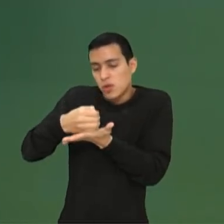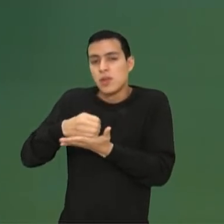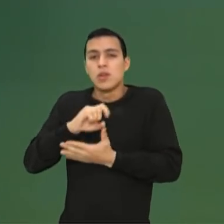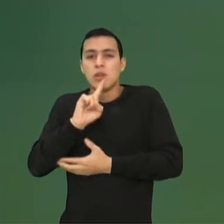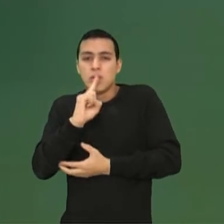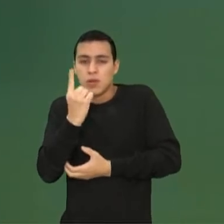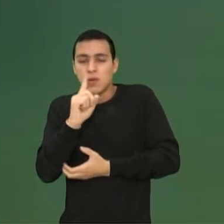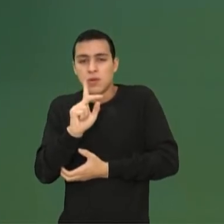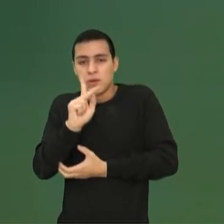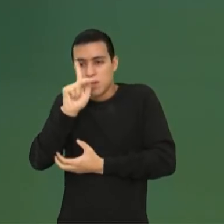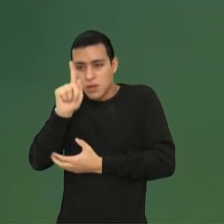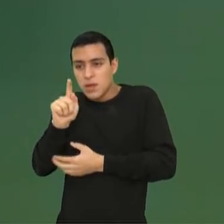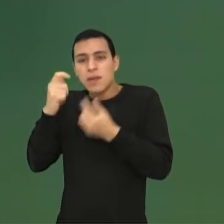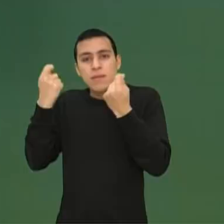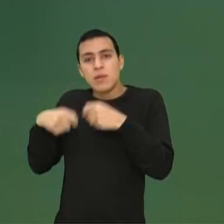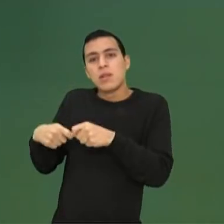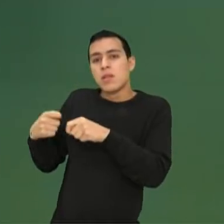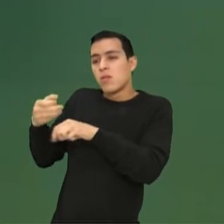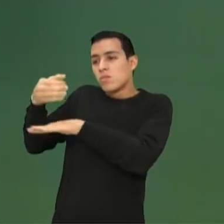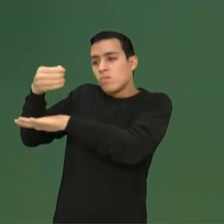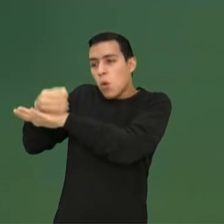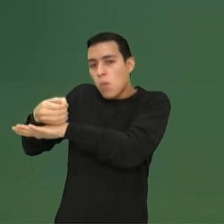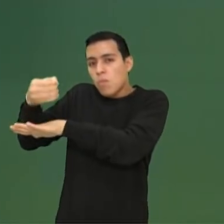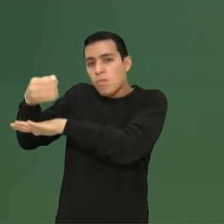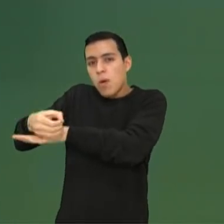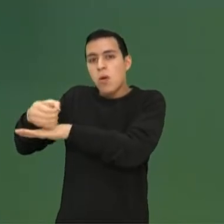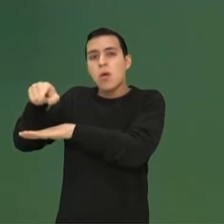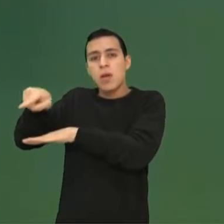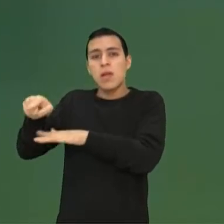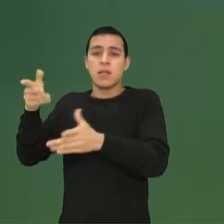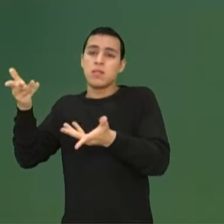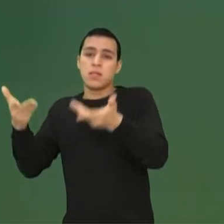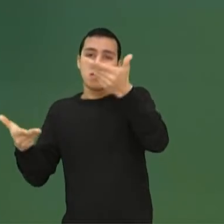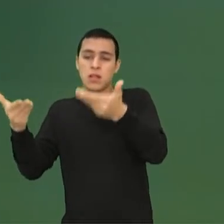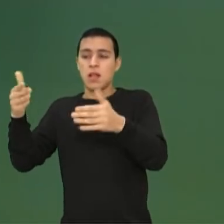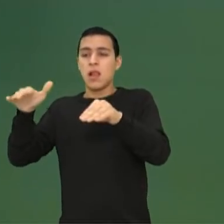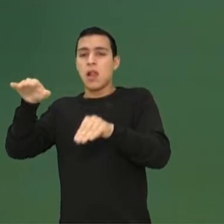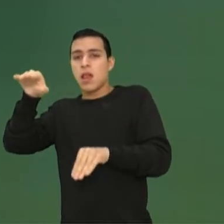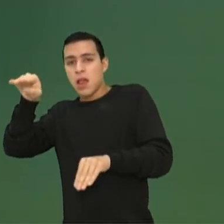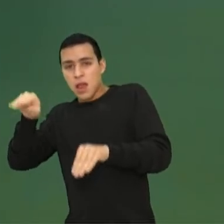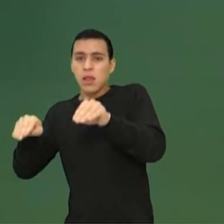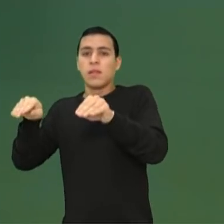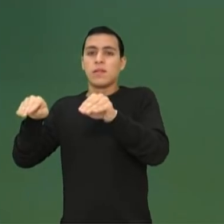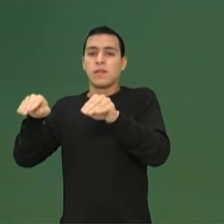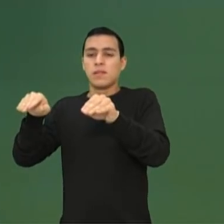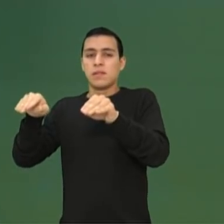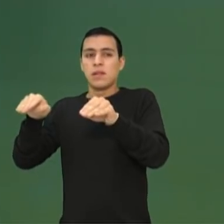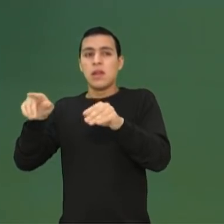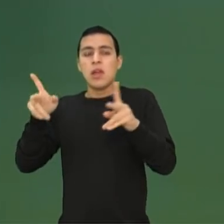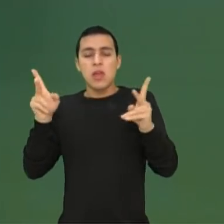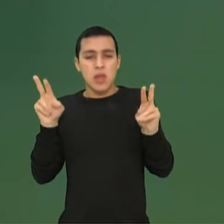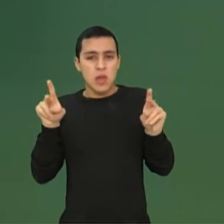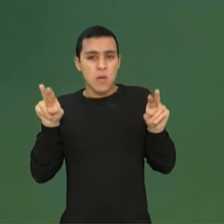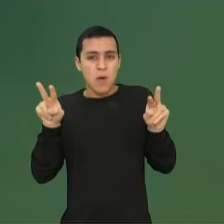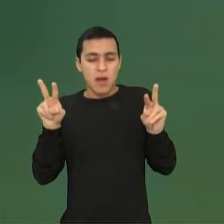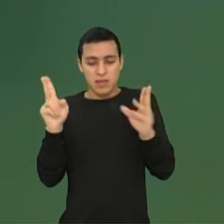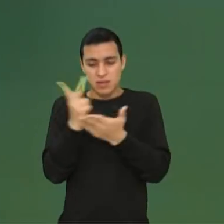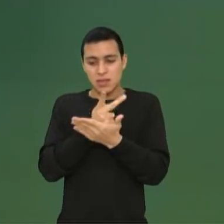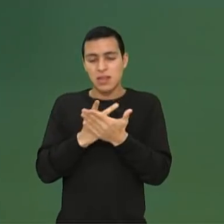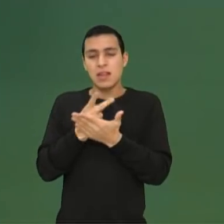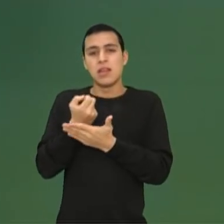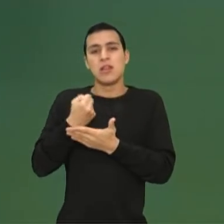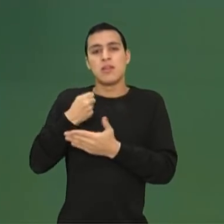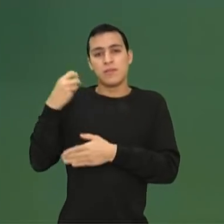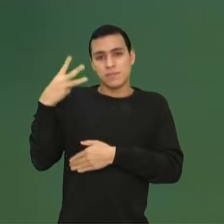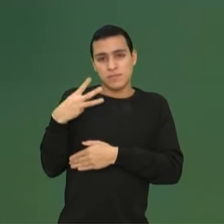quilograma terão que ser colocados para nivelar a balança na posição indicada na figura 3? Então, você